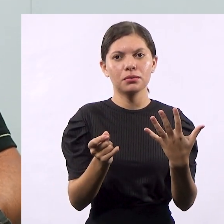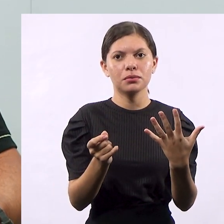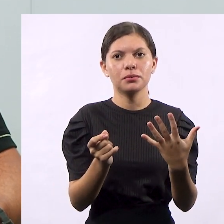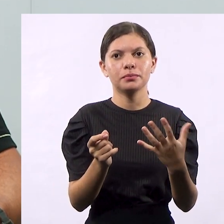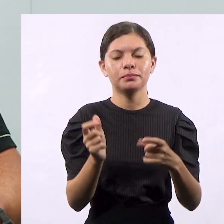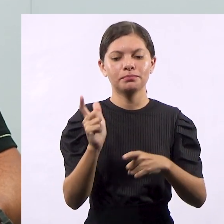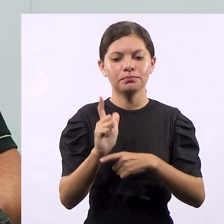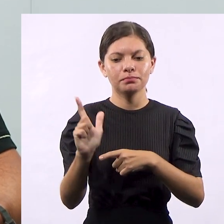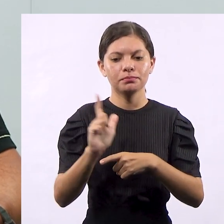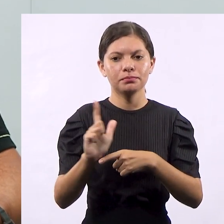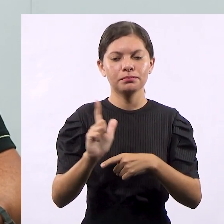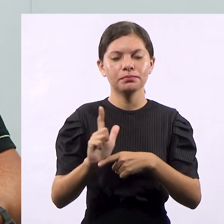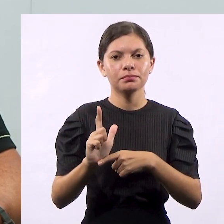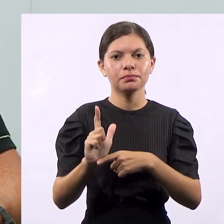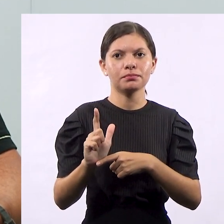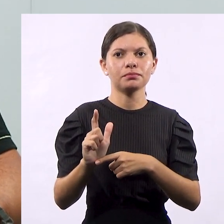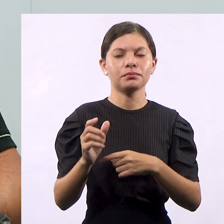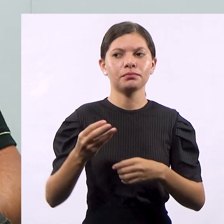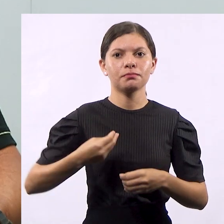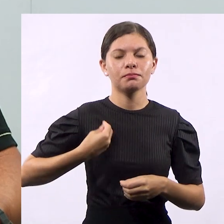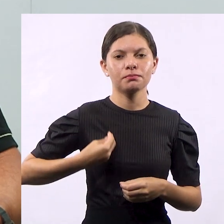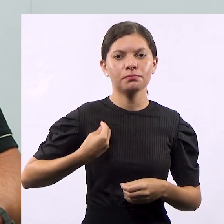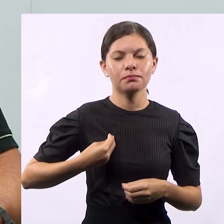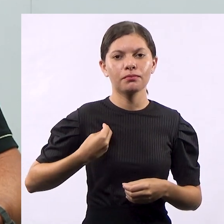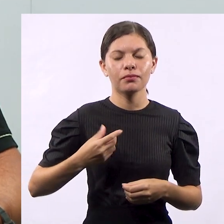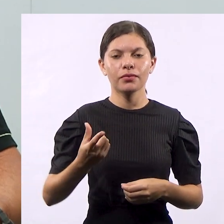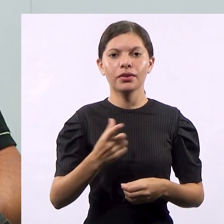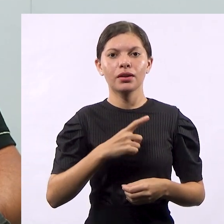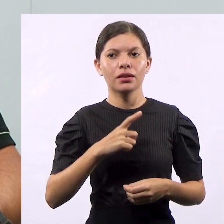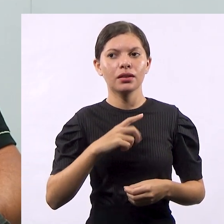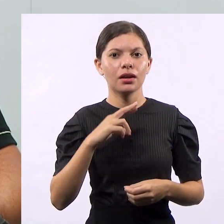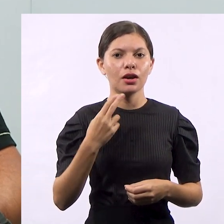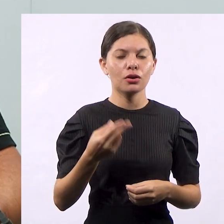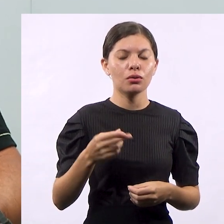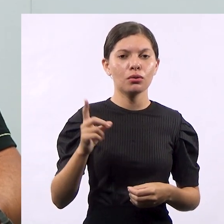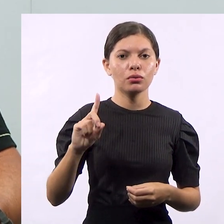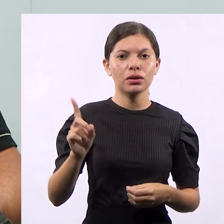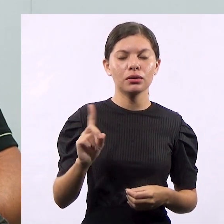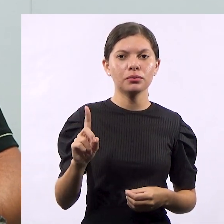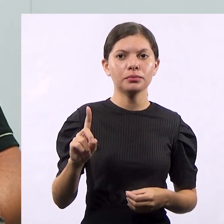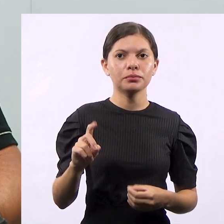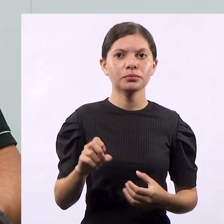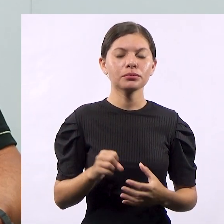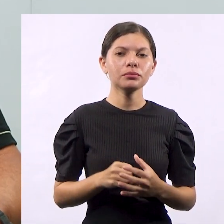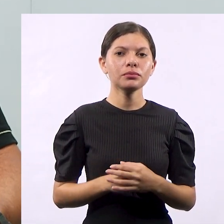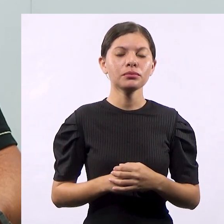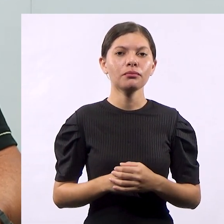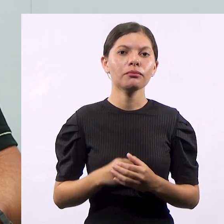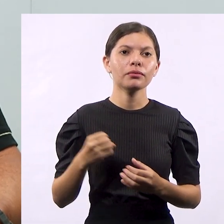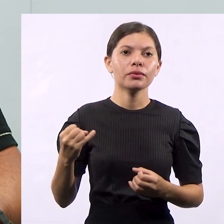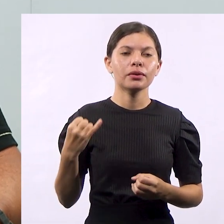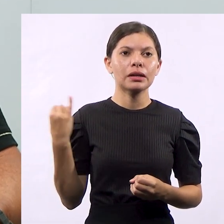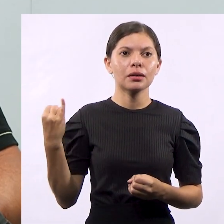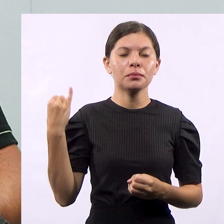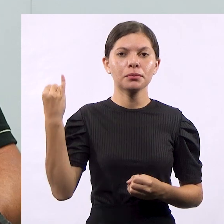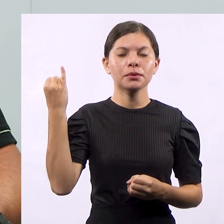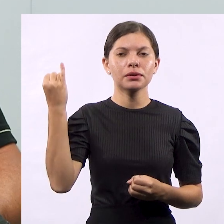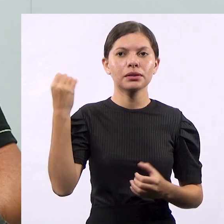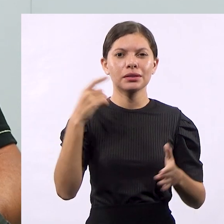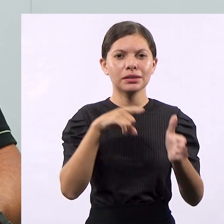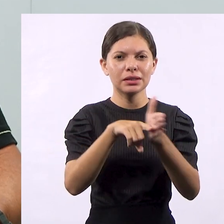essa gestão participativa realmente acontece, se essa gestão democrática realmente acontece, né? Então, é importante